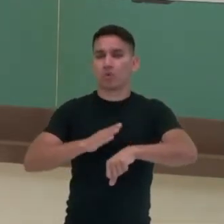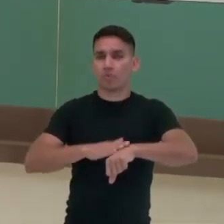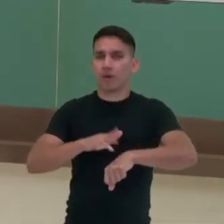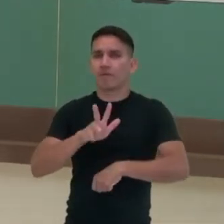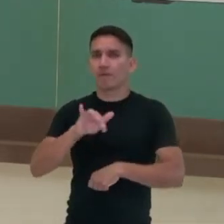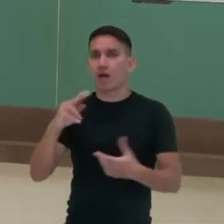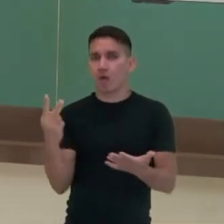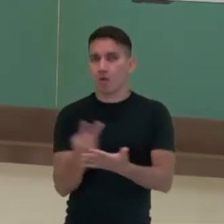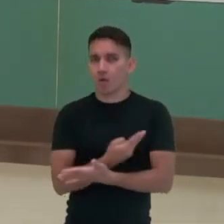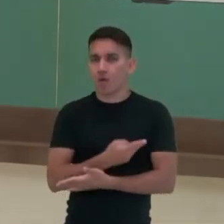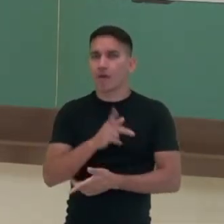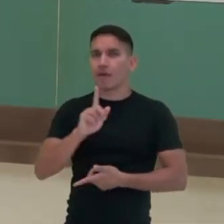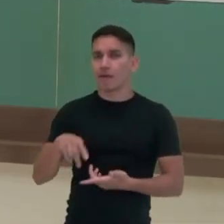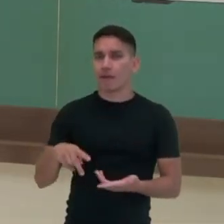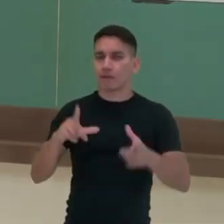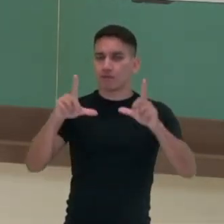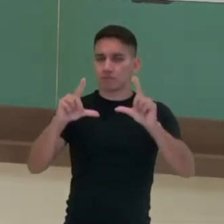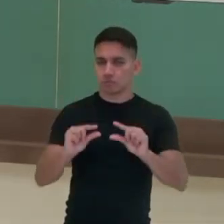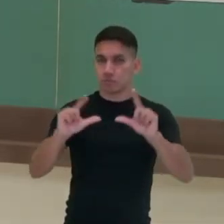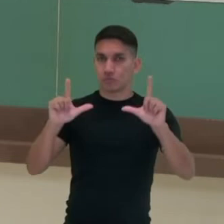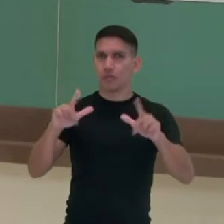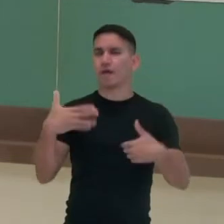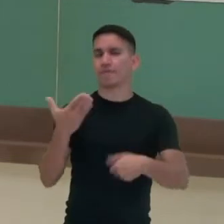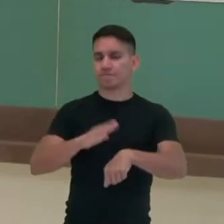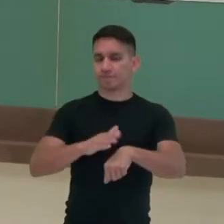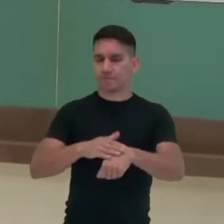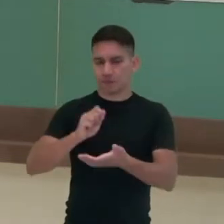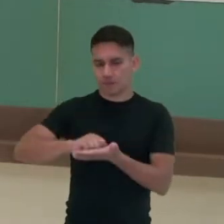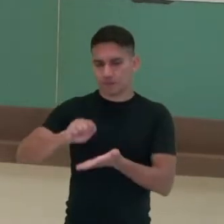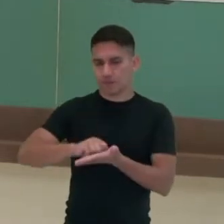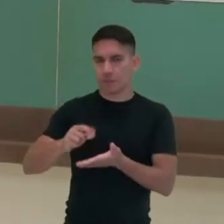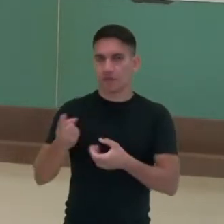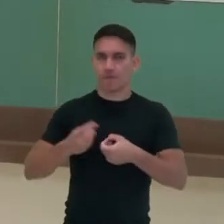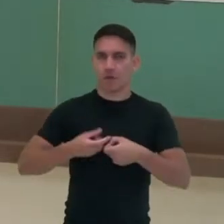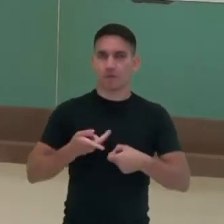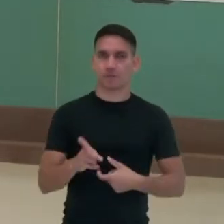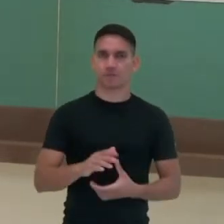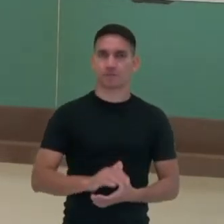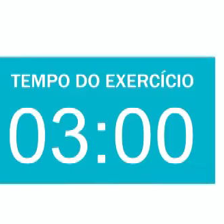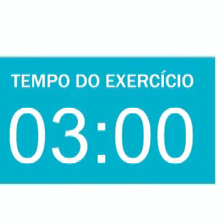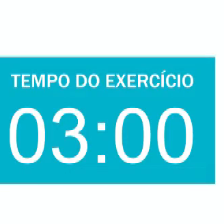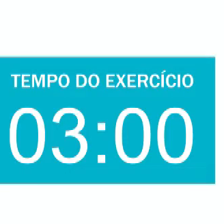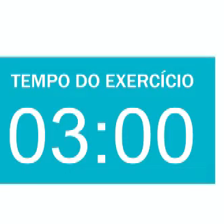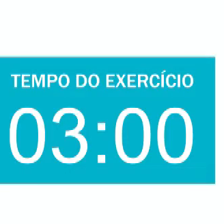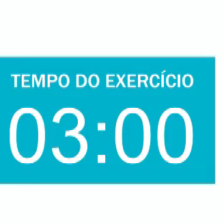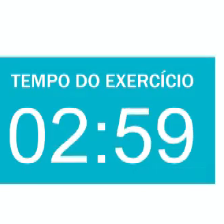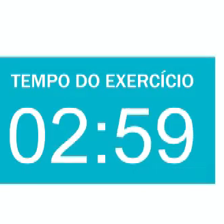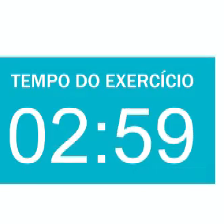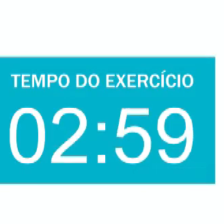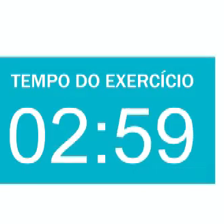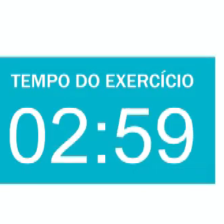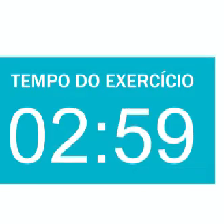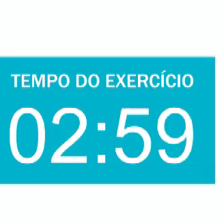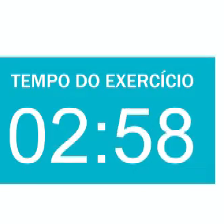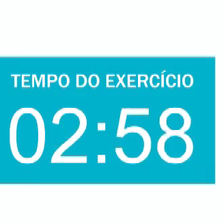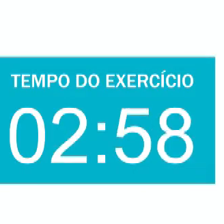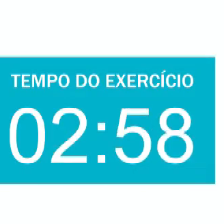crescente, quando ela é decrescente. Então, faço no caderno, já já a gente volta.